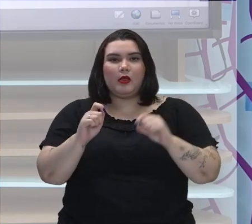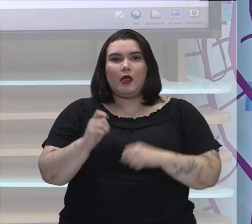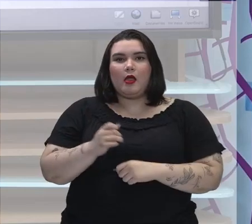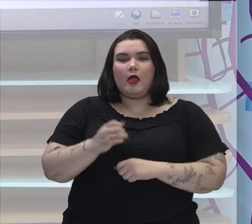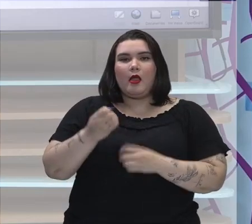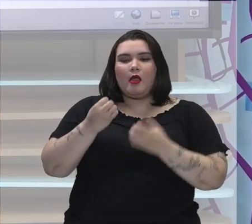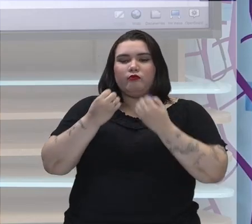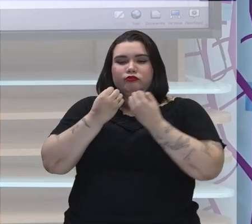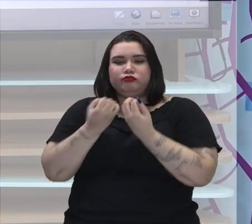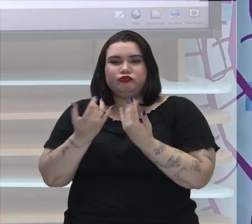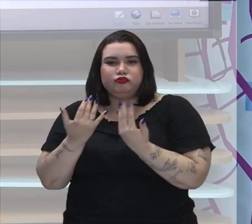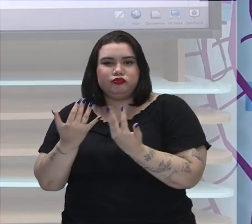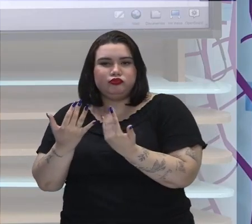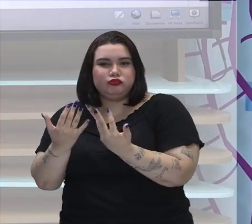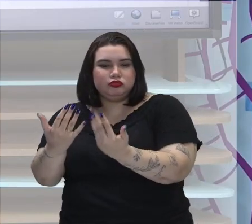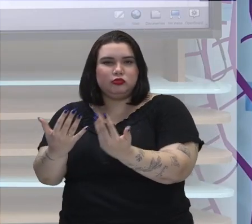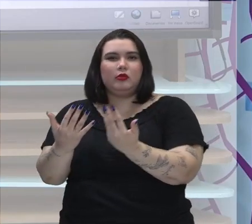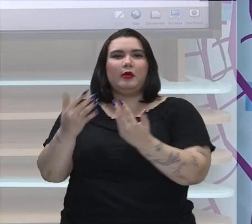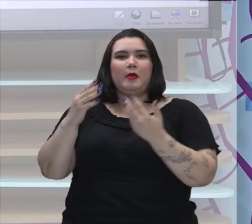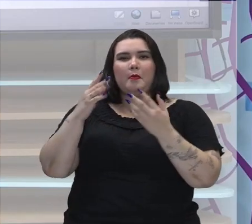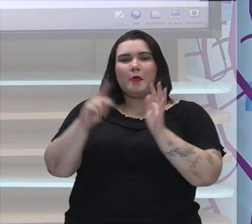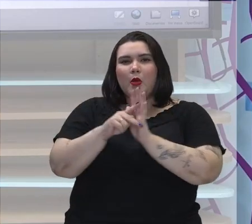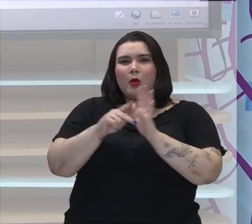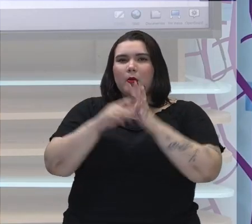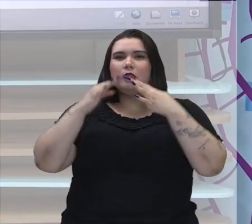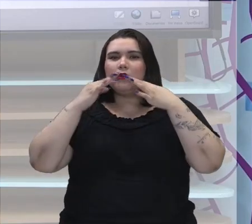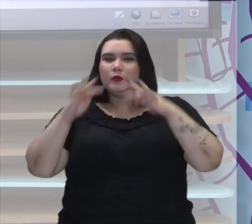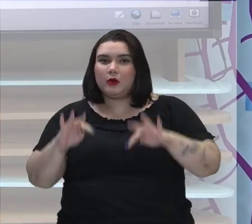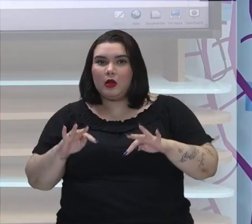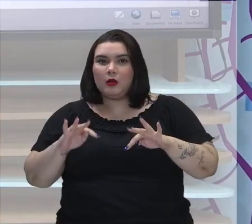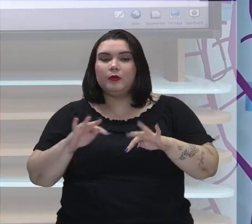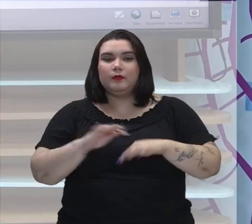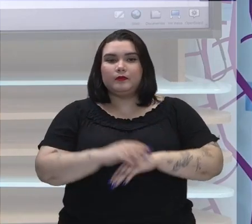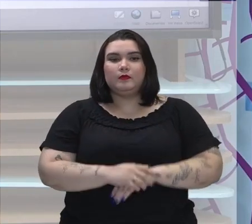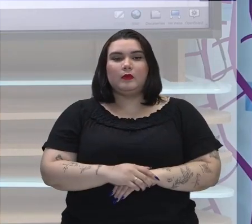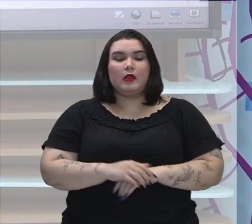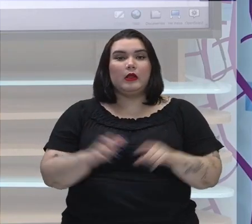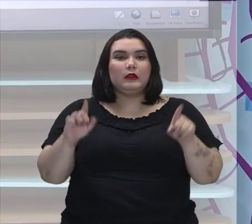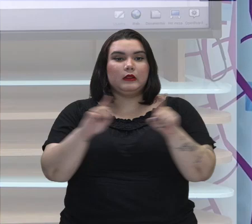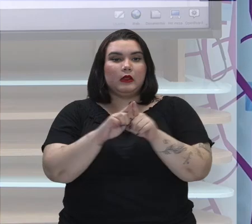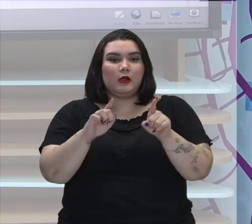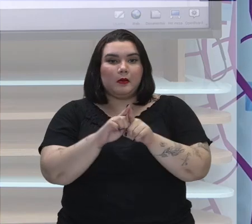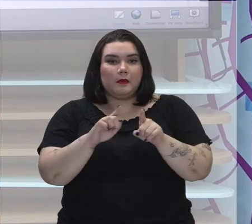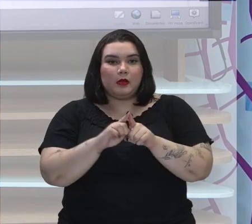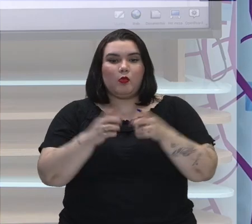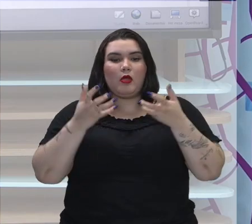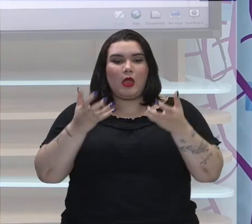plantações, das plantations, e também na